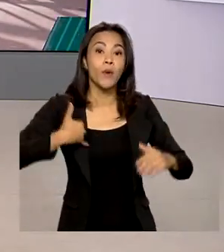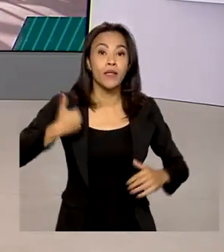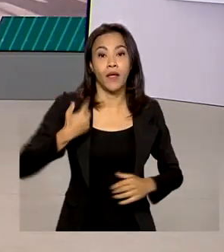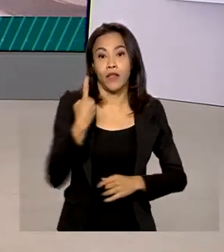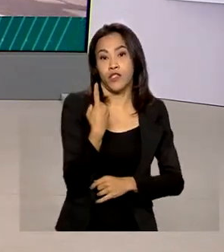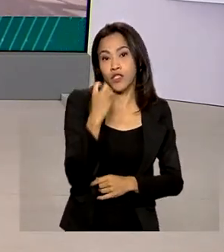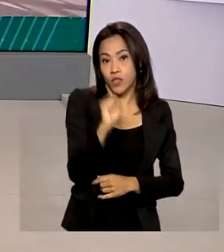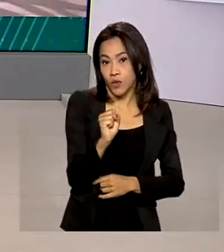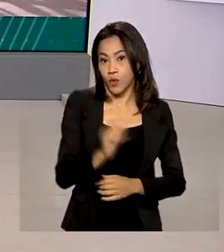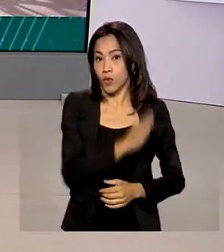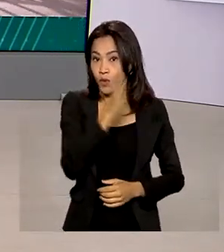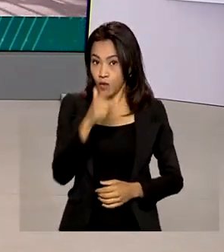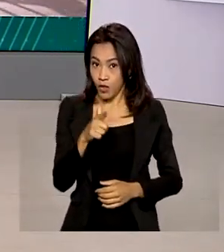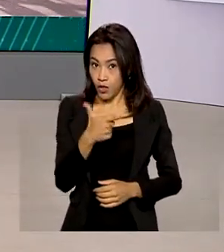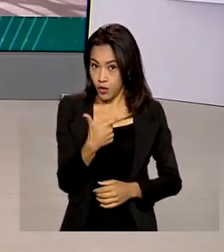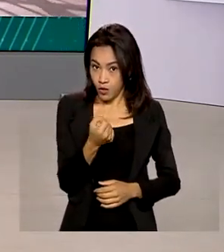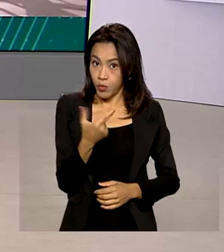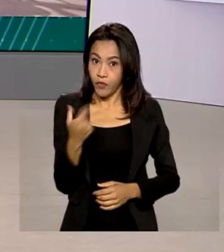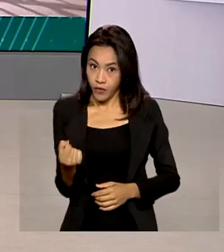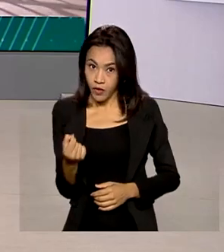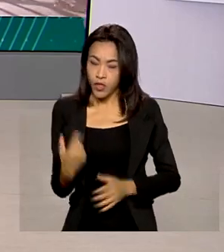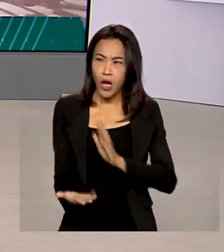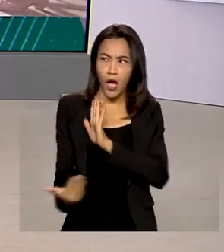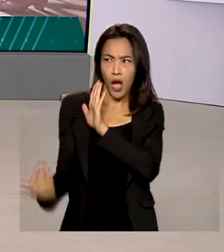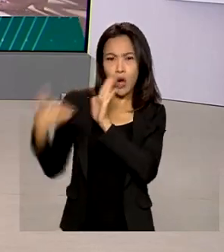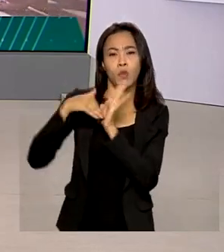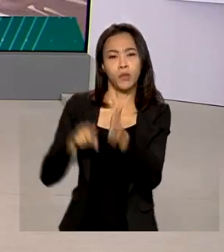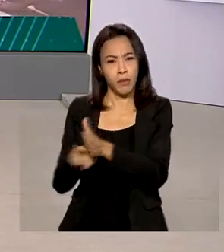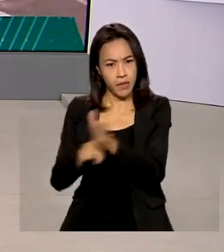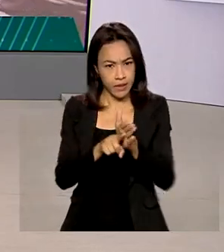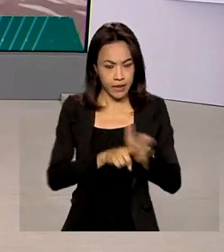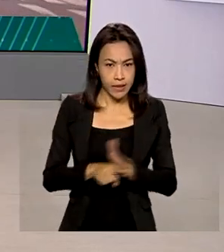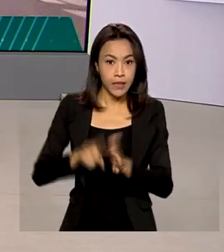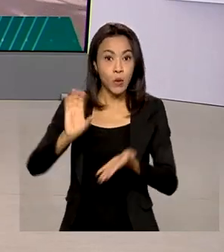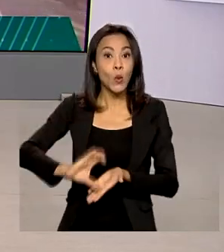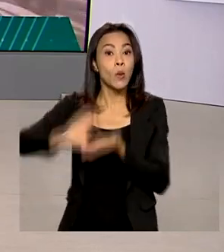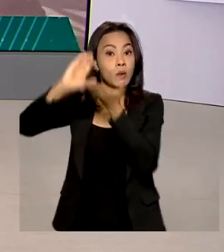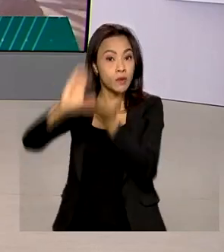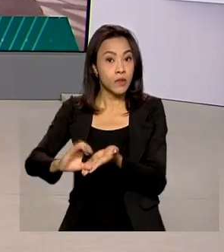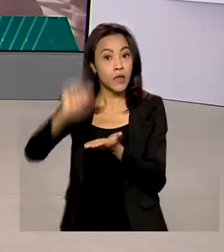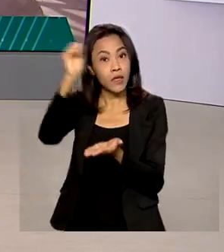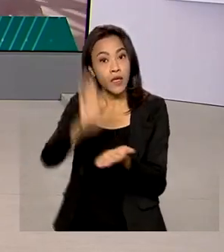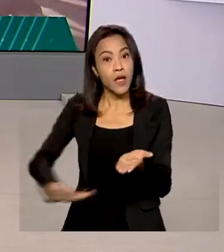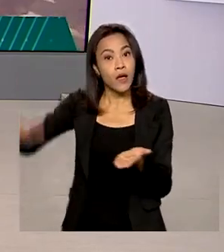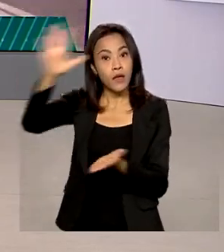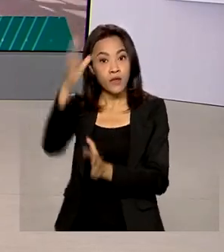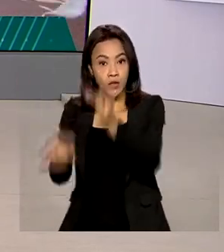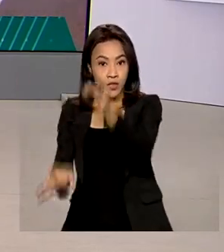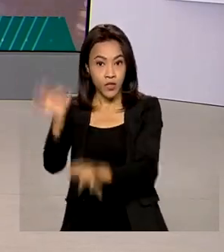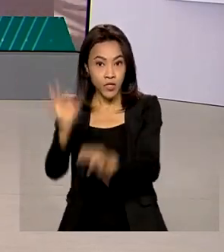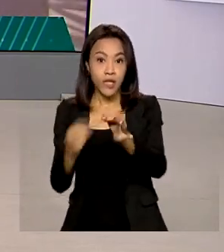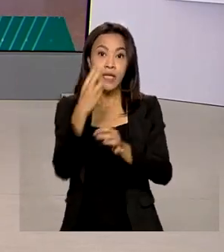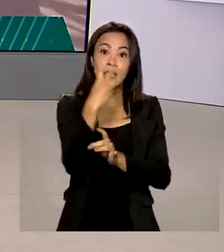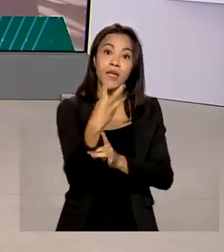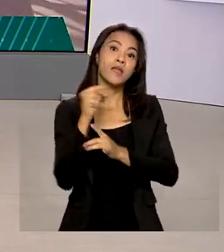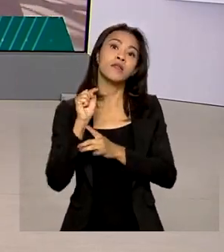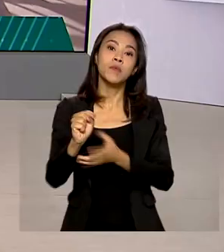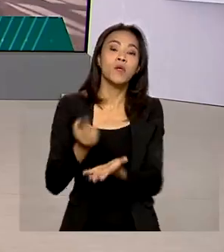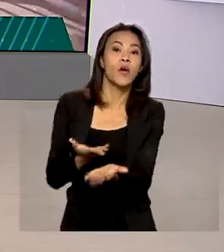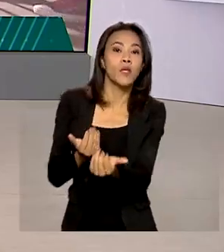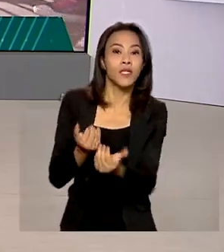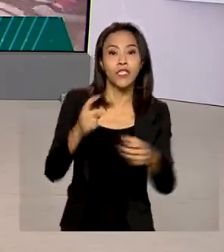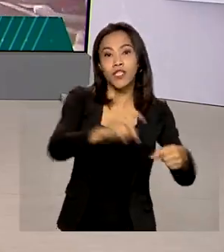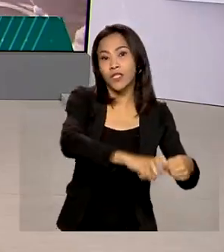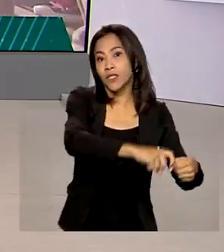2020, última pesquisa realizada pelo Conselho Nacional de Justiça, cerca de 3 mil adolescentes tinham sido desligados no